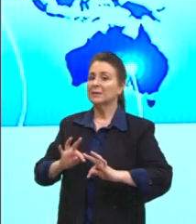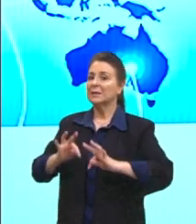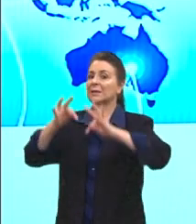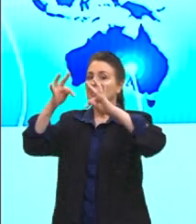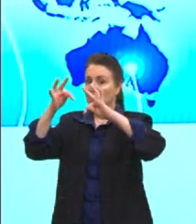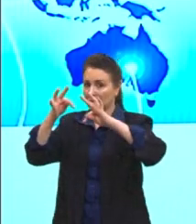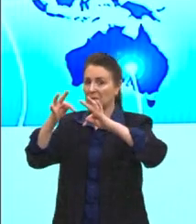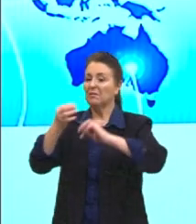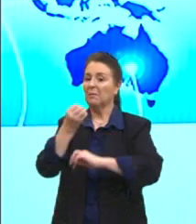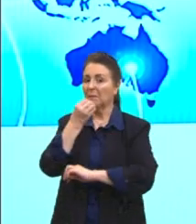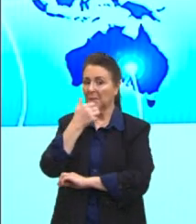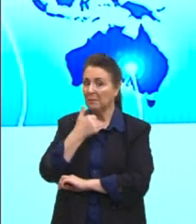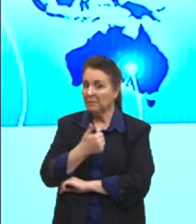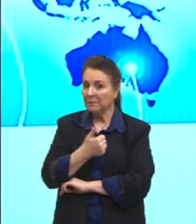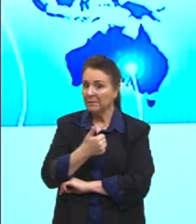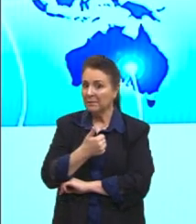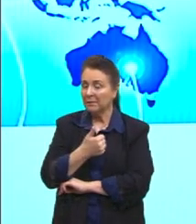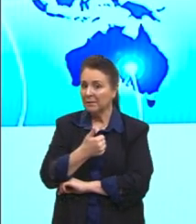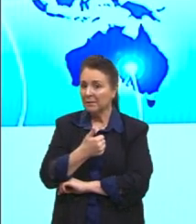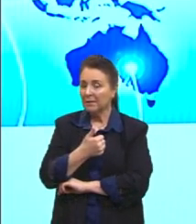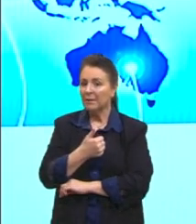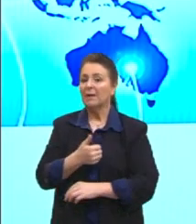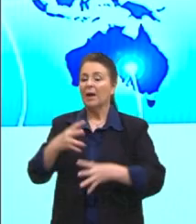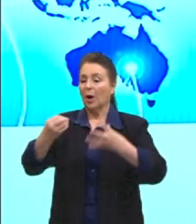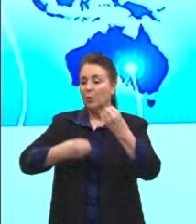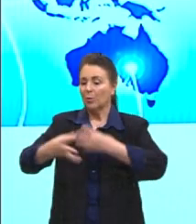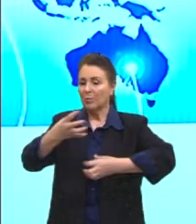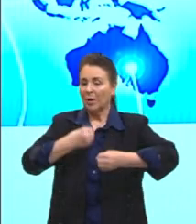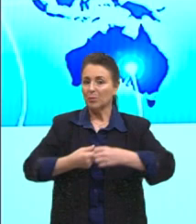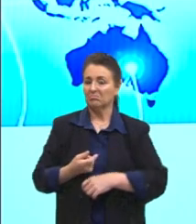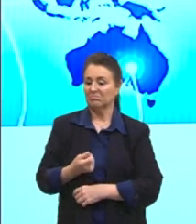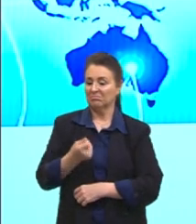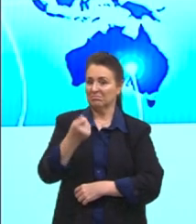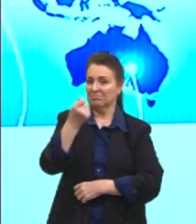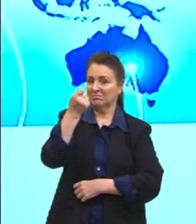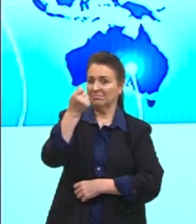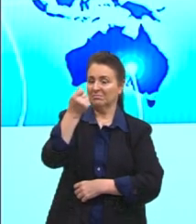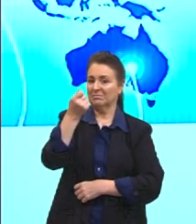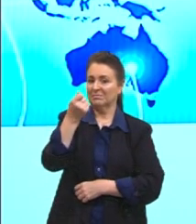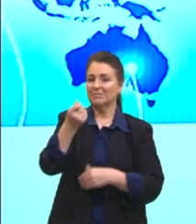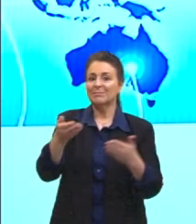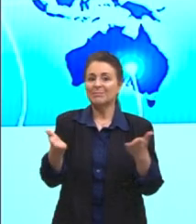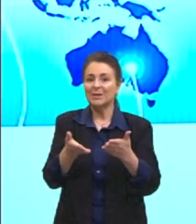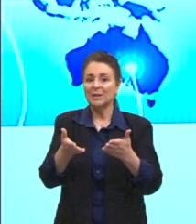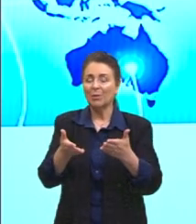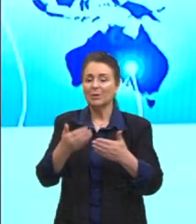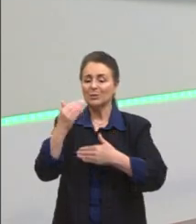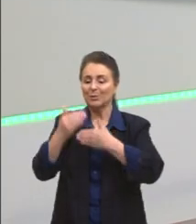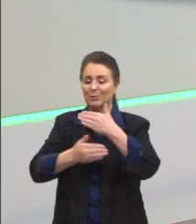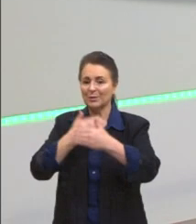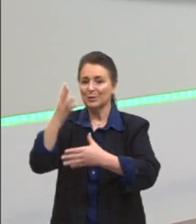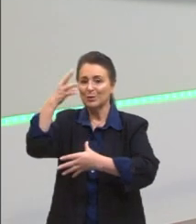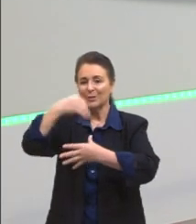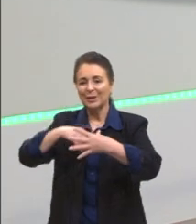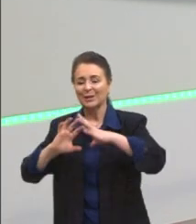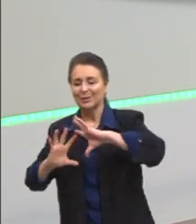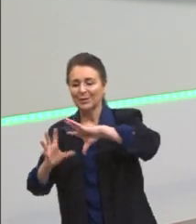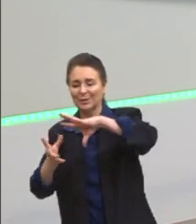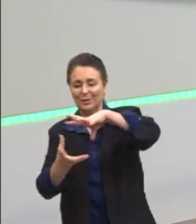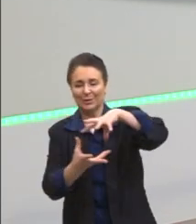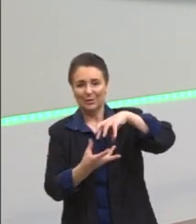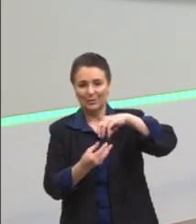beneficiaram muito disso né acumularam Muito capital Mas agora está em outro processo a globalização